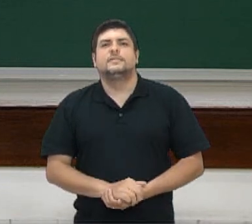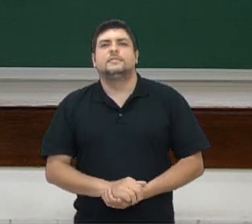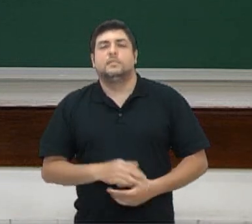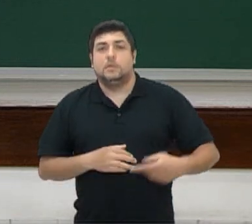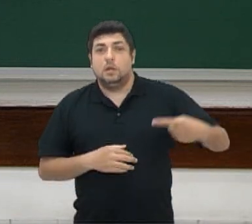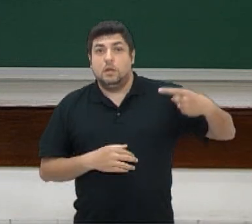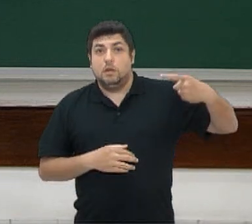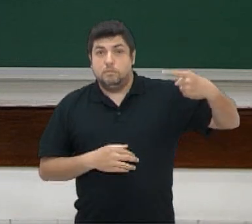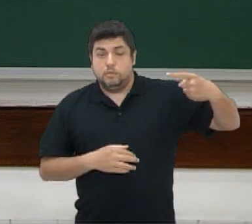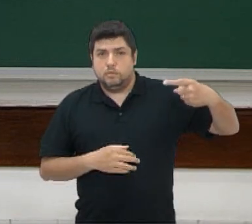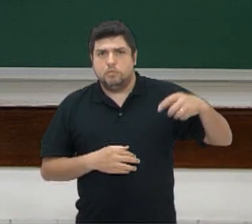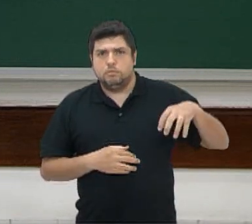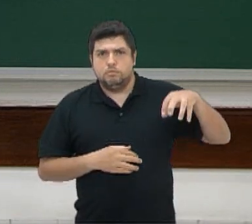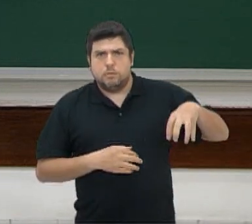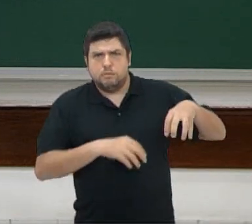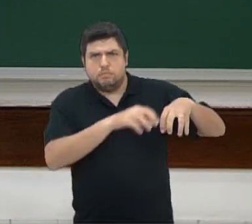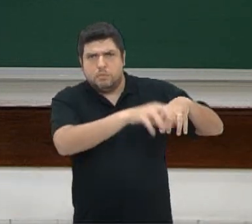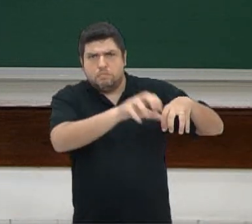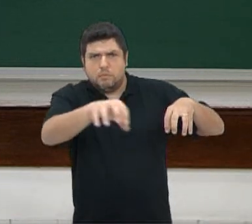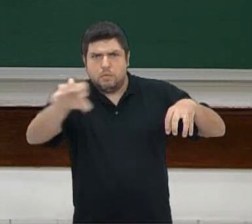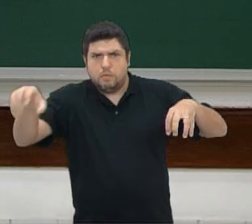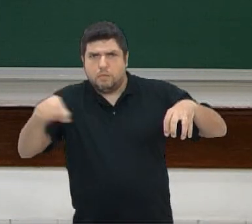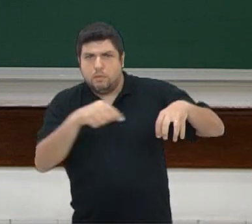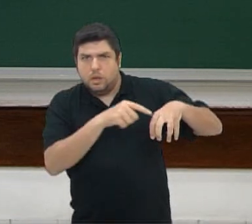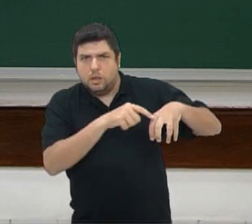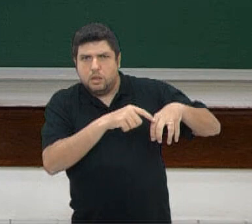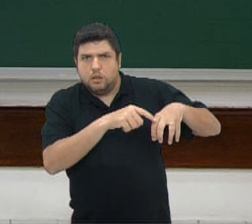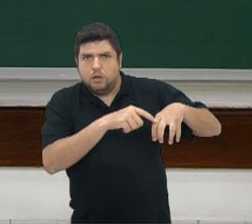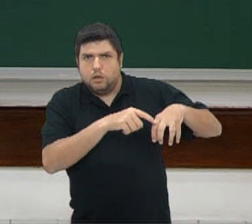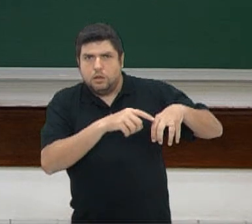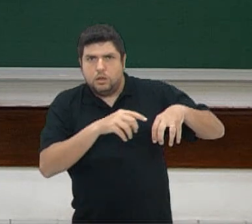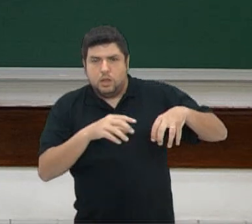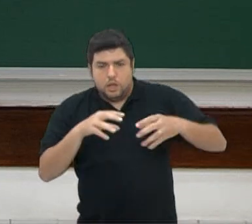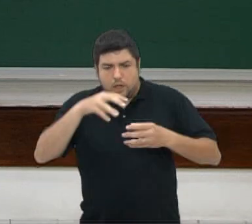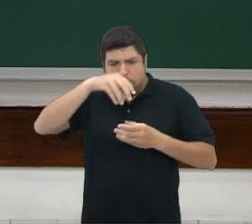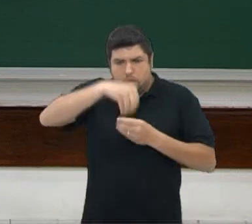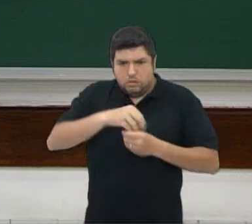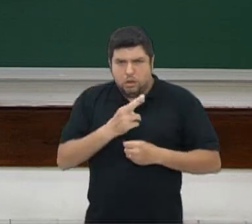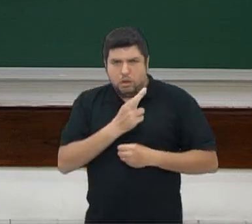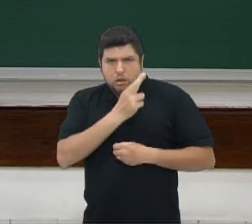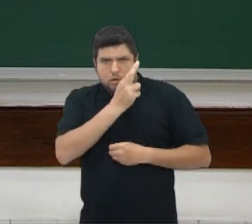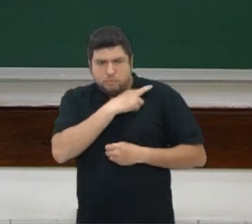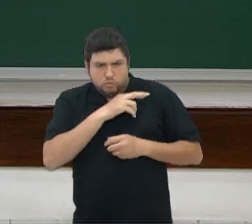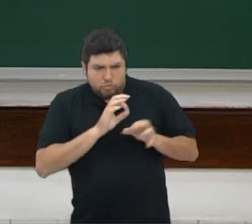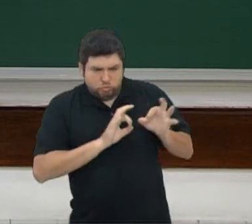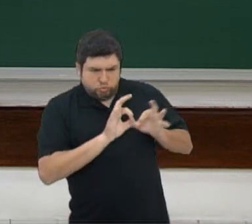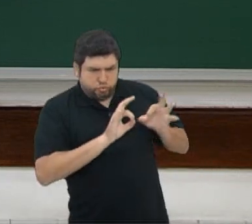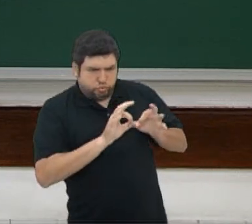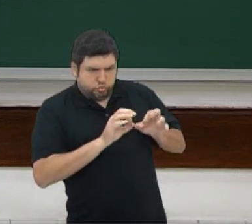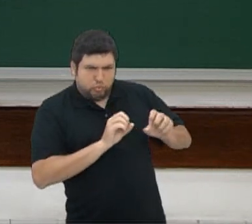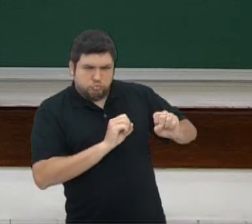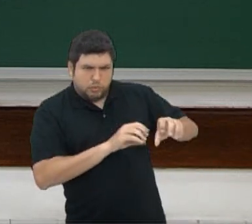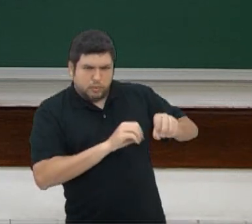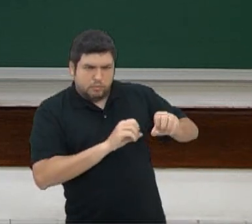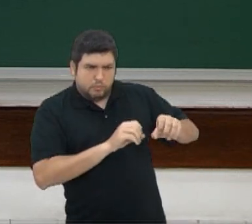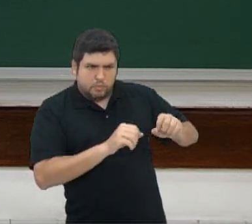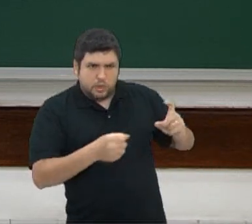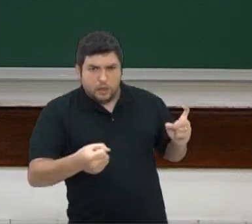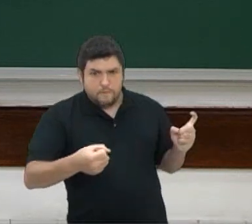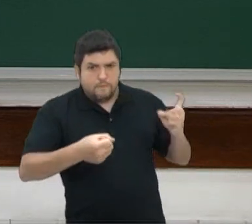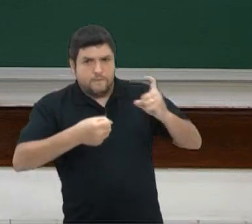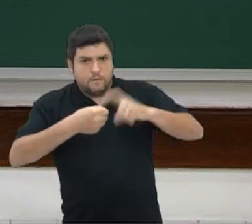Primeira, as instituições totais são responsáveis pela socialização primária dos indivíduos? Jamais, pessoal. A